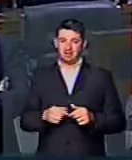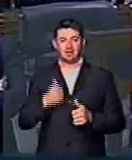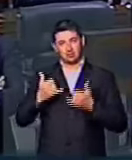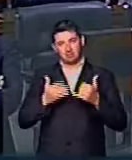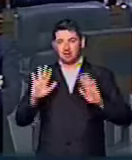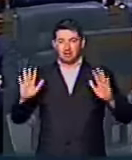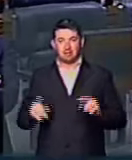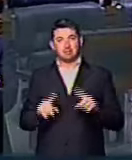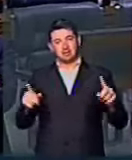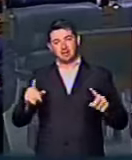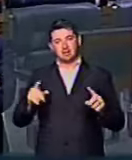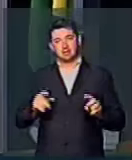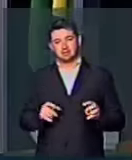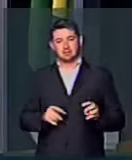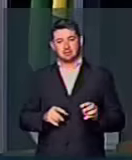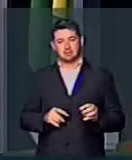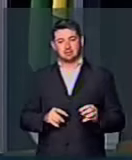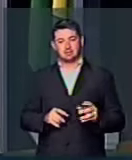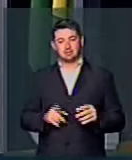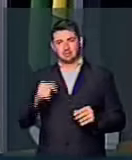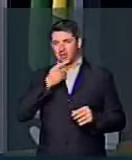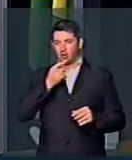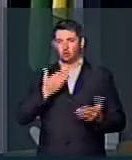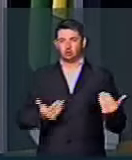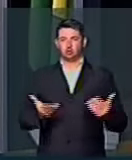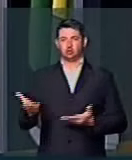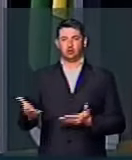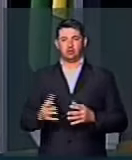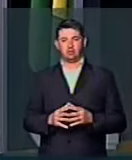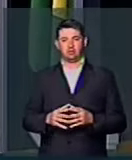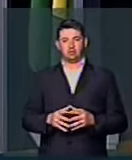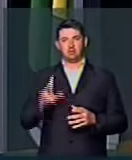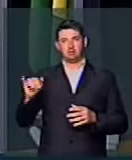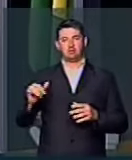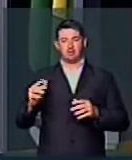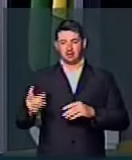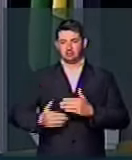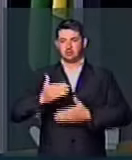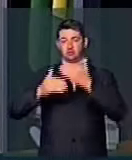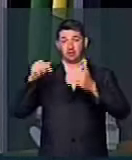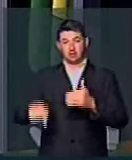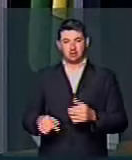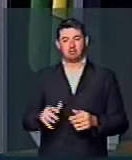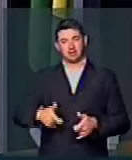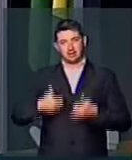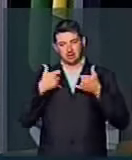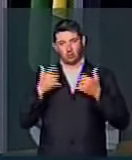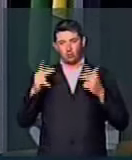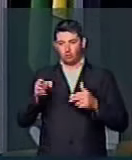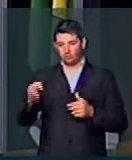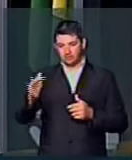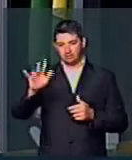na brincadeira, mas tenho certeza que é um garoto que será lapidado aqui dentro e orgulhará, assim como